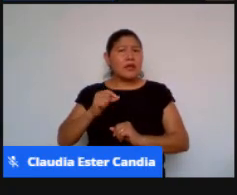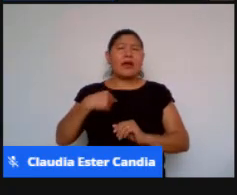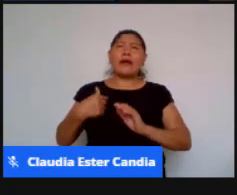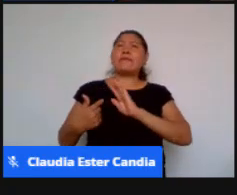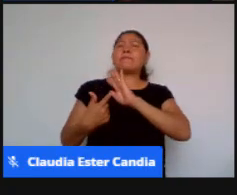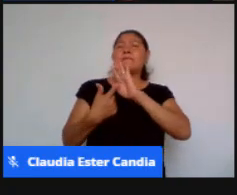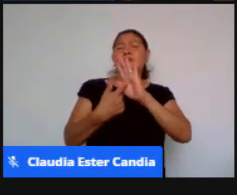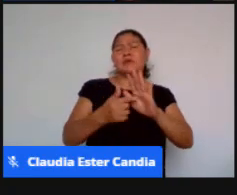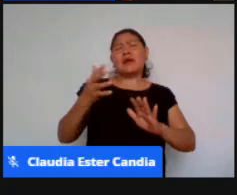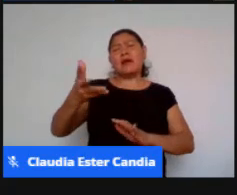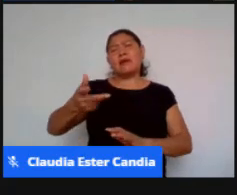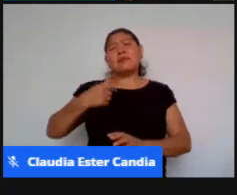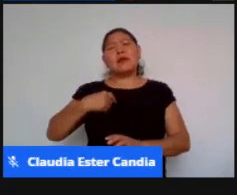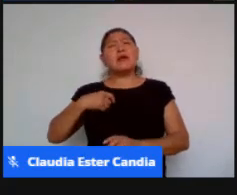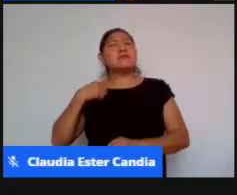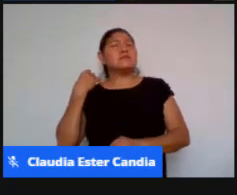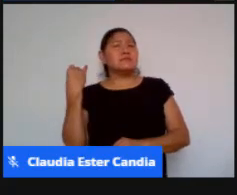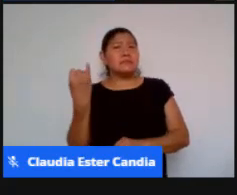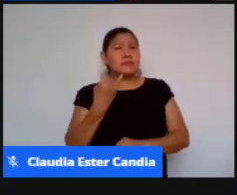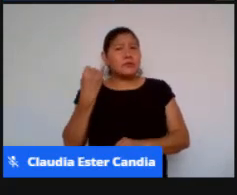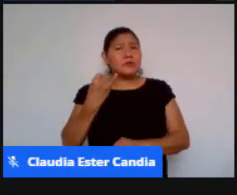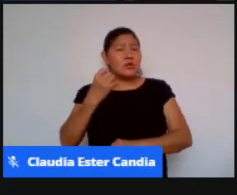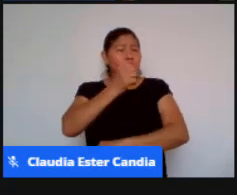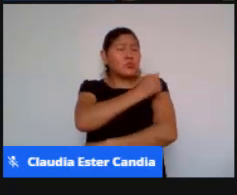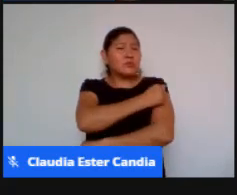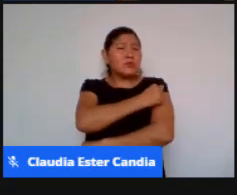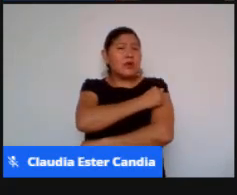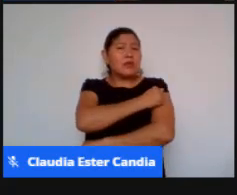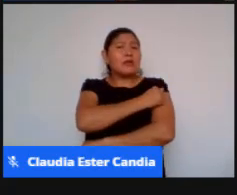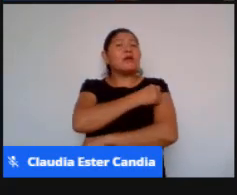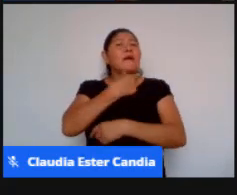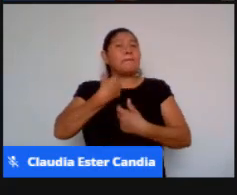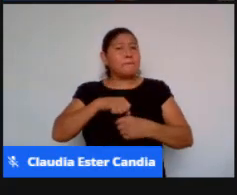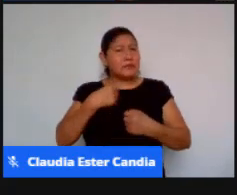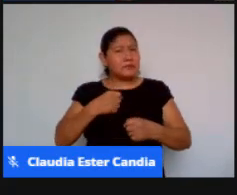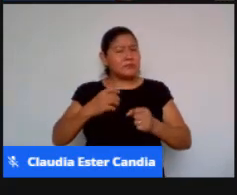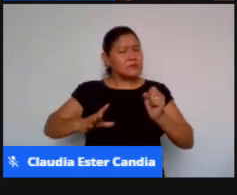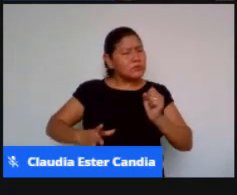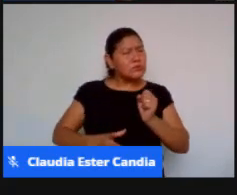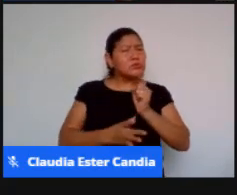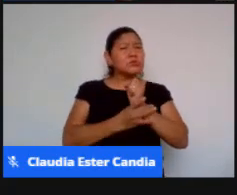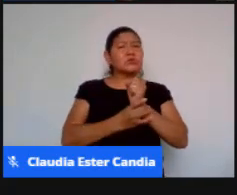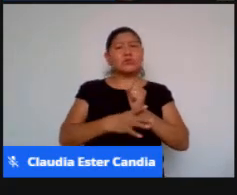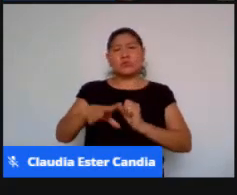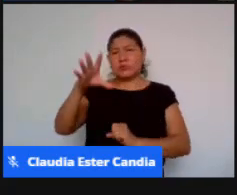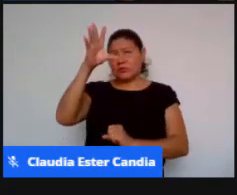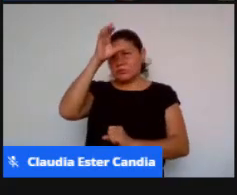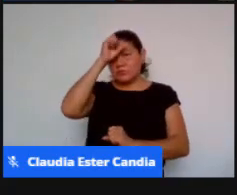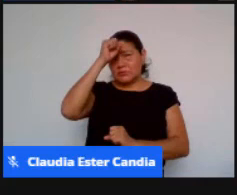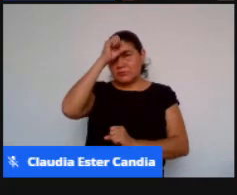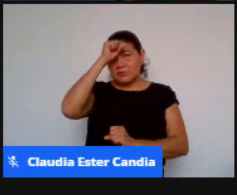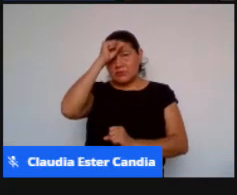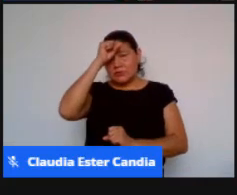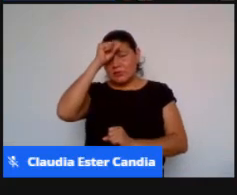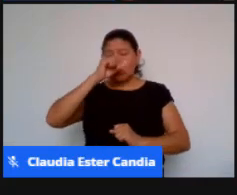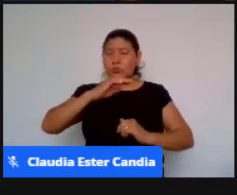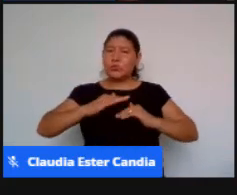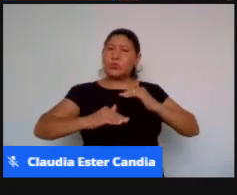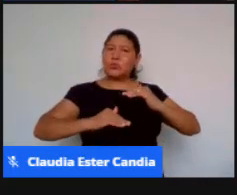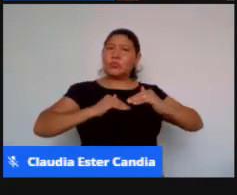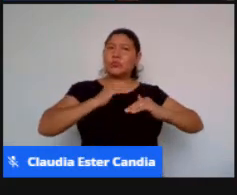mais importantes, né? Que os alunos têm que assegurar, né? Que eu tenho que assegurar, que eu tenho que fazer, que eu tenho que desenvolver nas